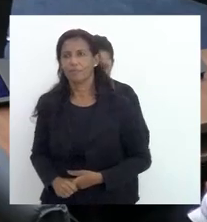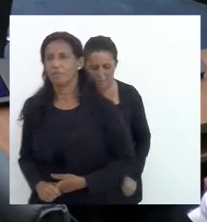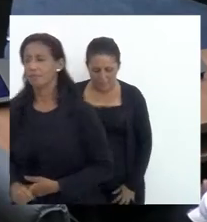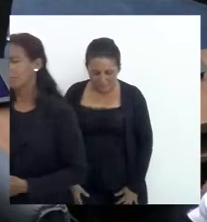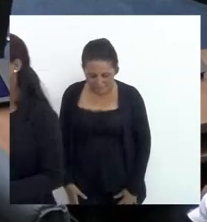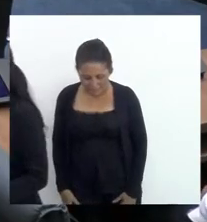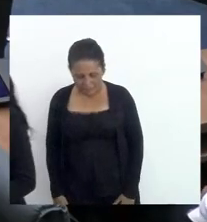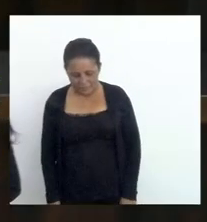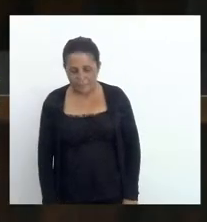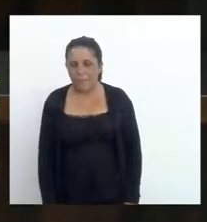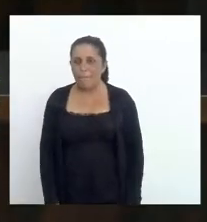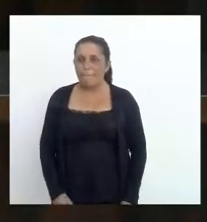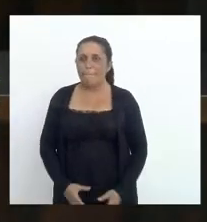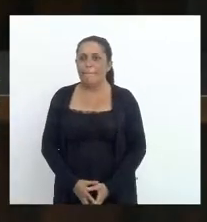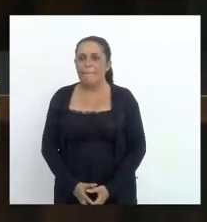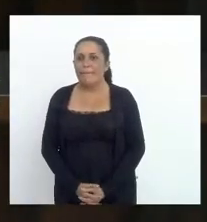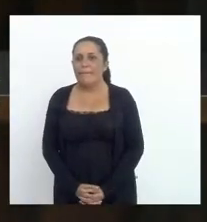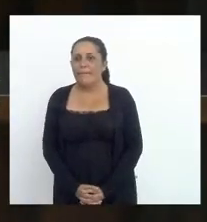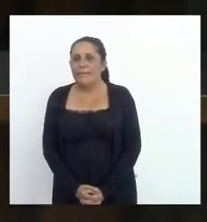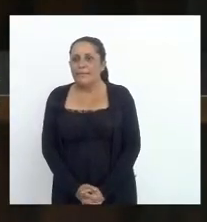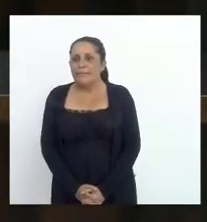Bom,